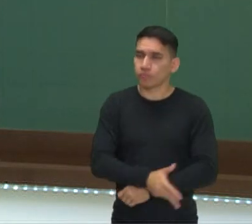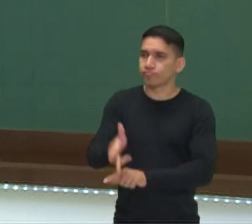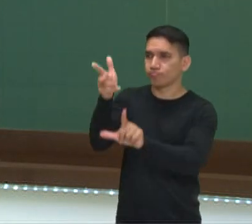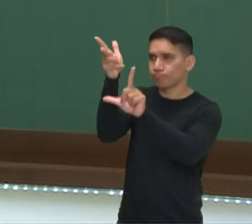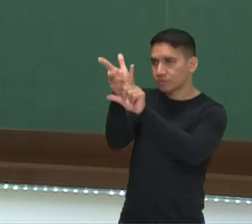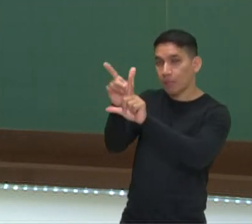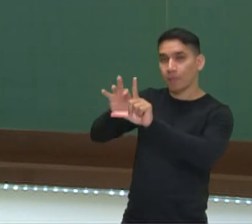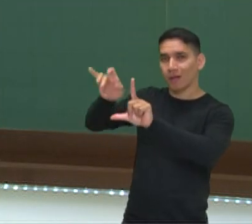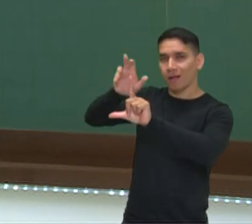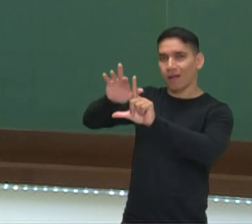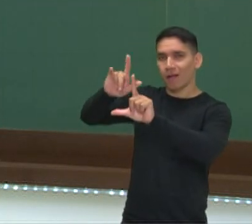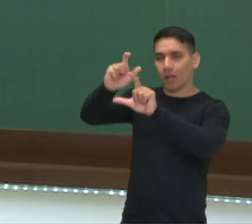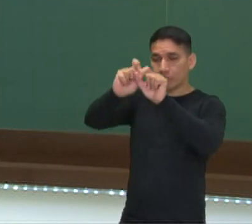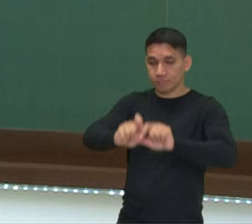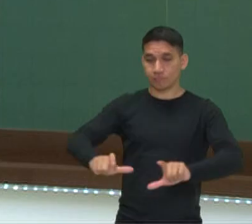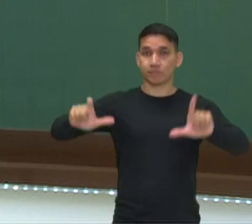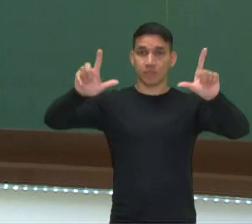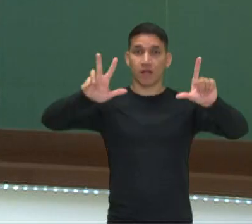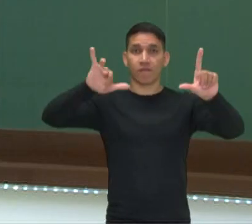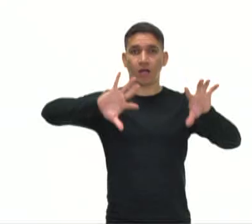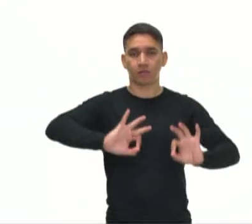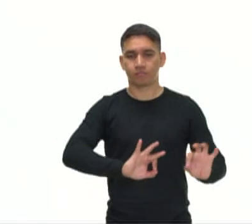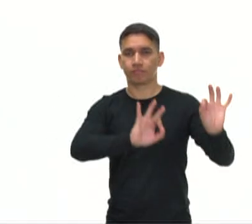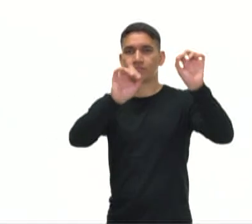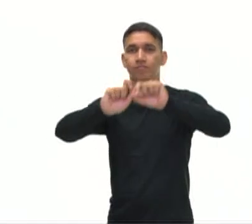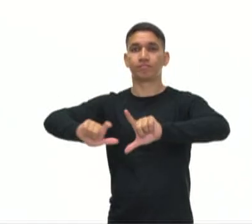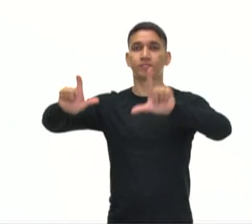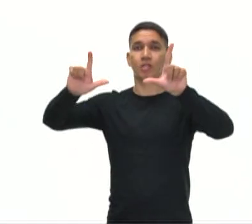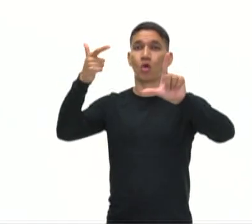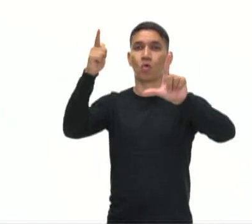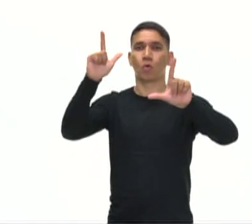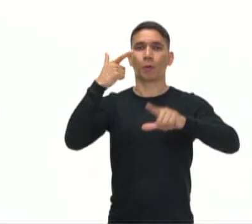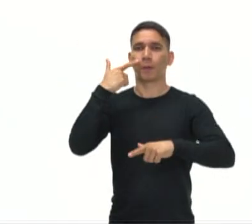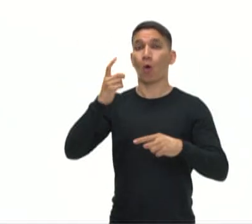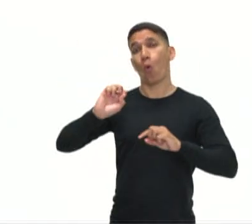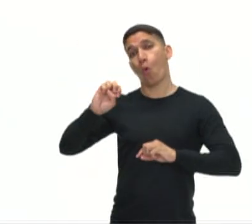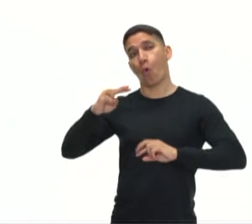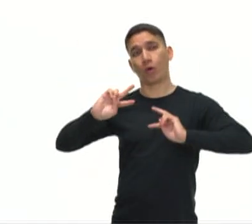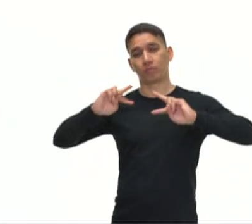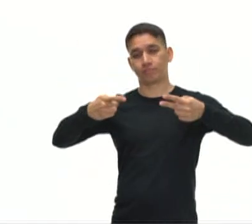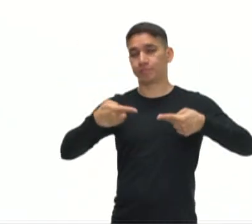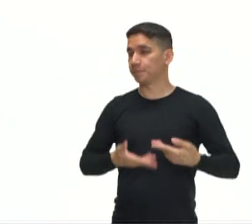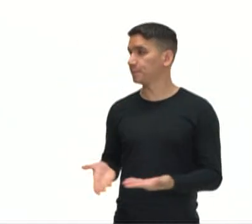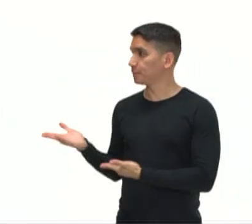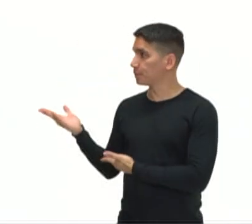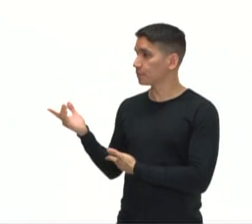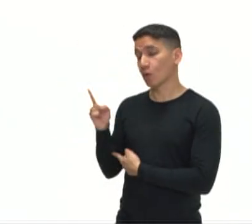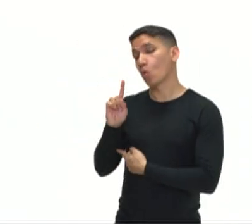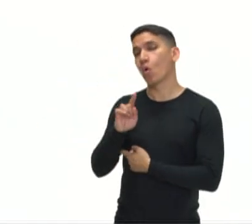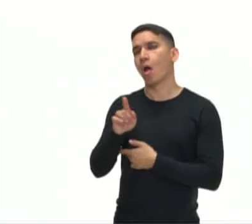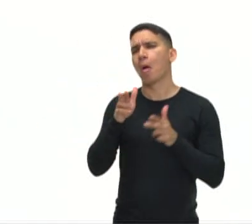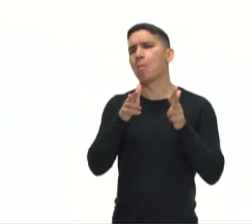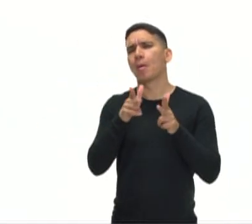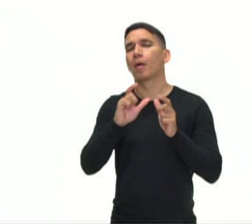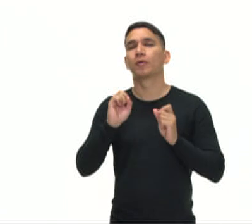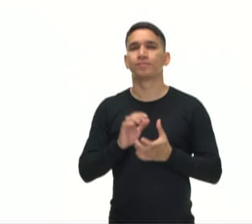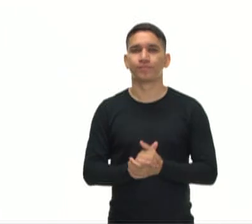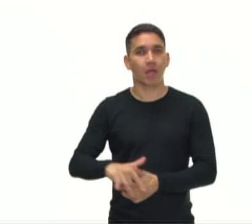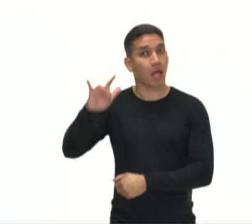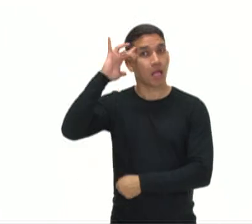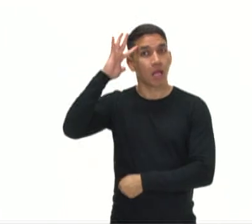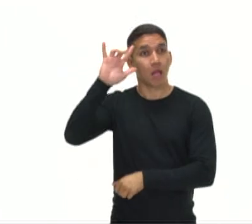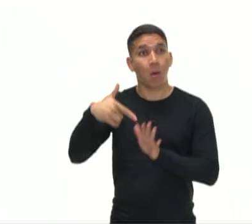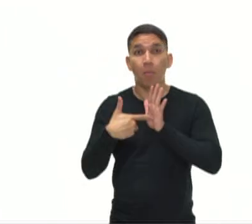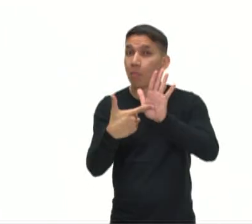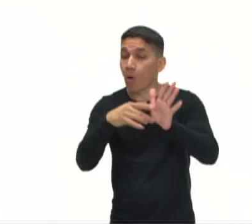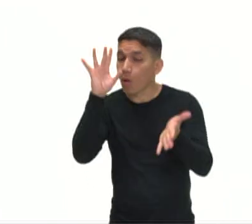seu celular para o QR Code aqui ou clicar no link. E a reportagem é a seguinte: teorias revelam que a origem